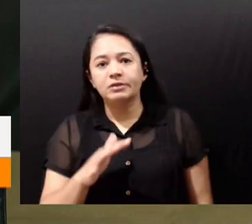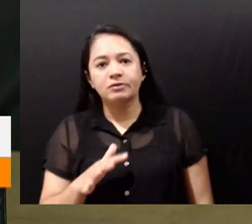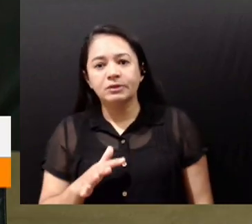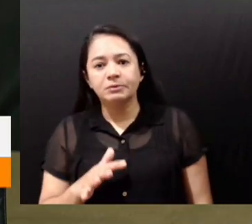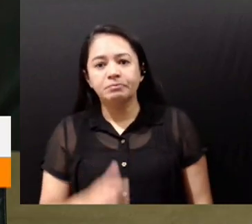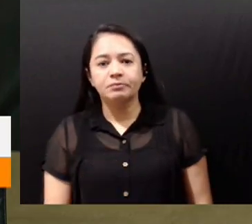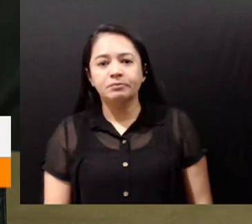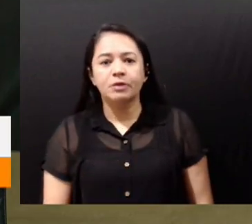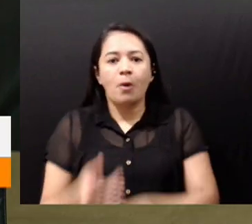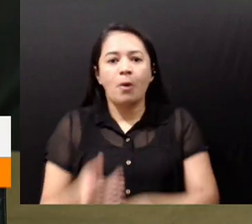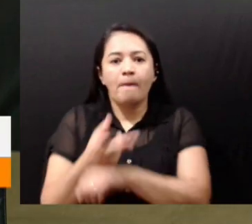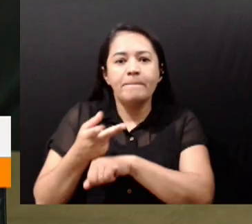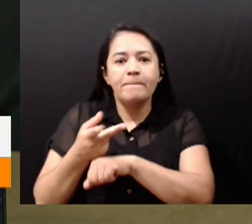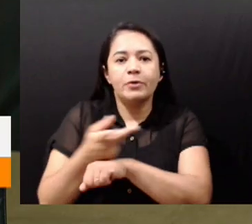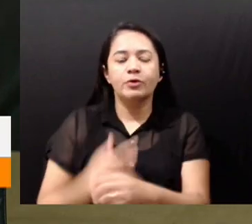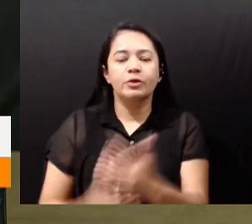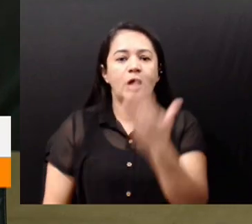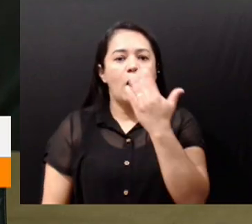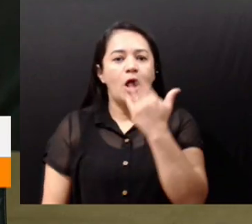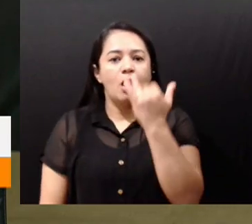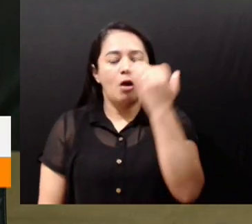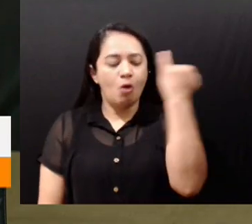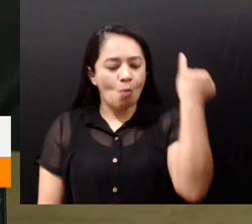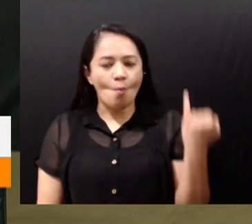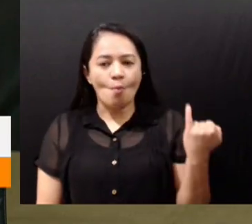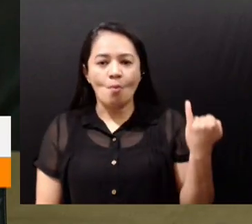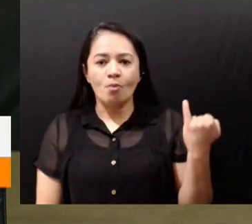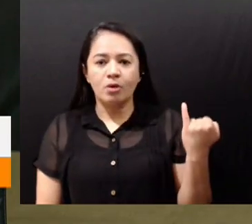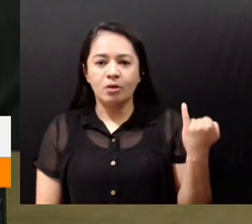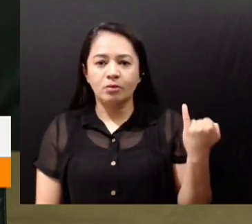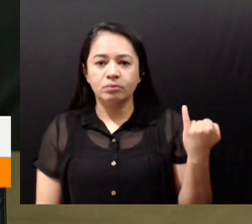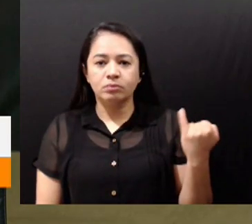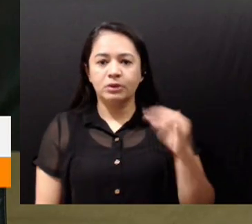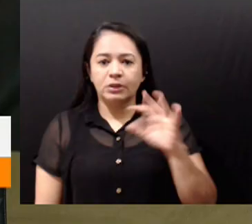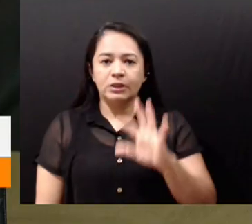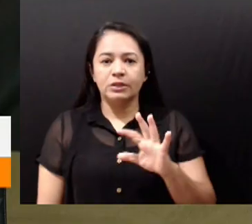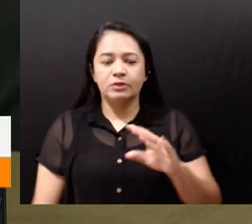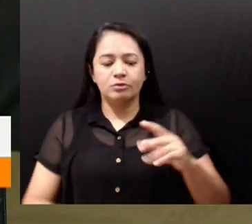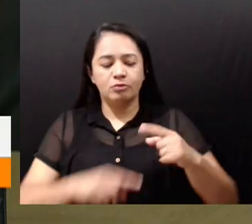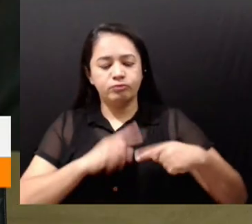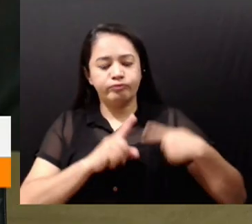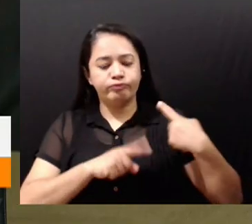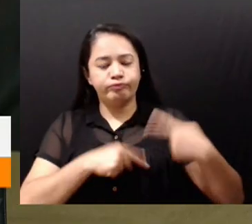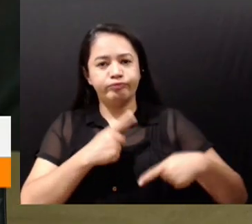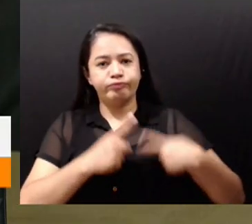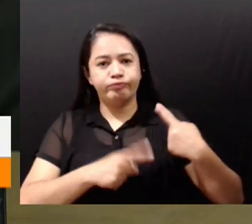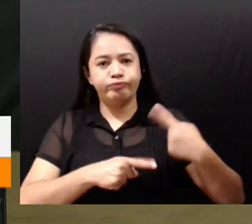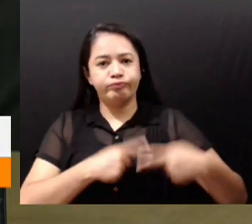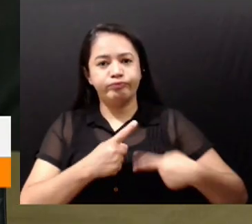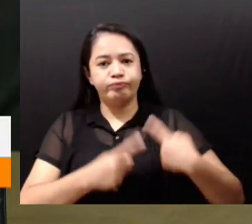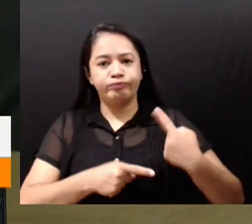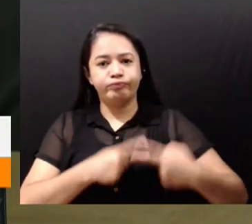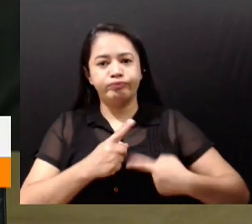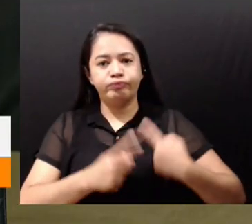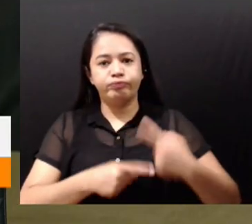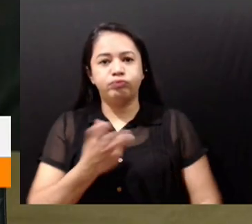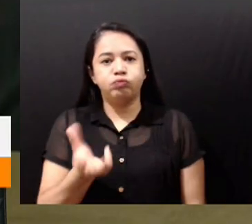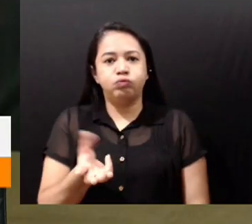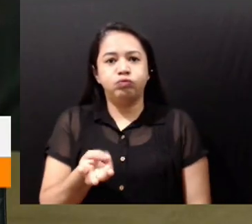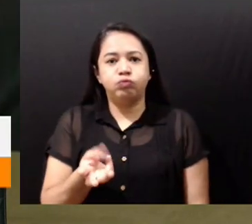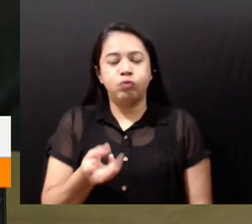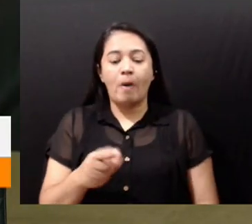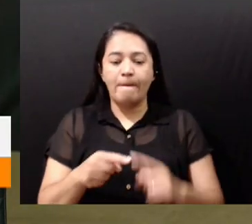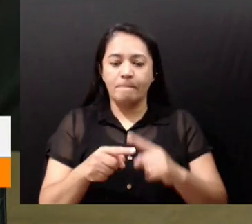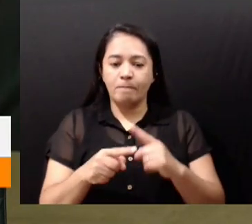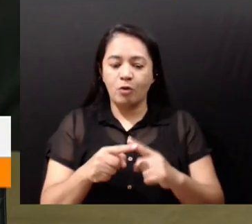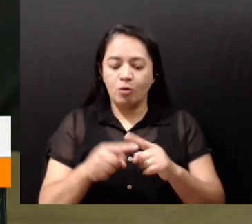buscando uma dieta milagrosa. Então isso torna-se um ciclo vicioso. E o mercado da magreza, ele